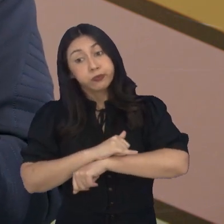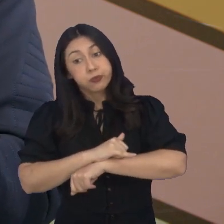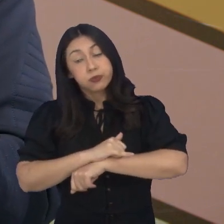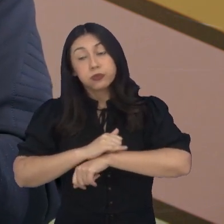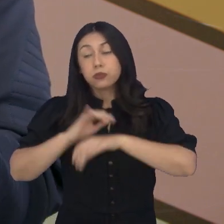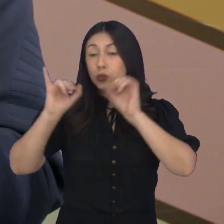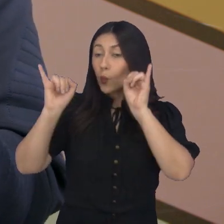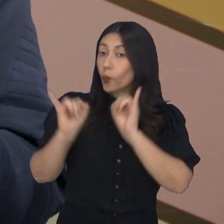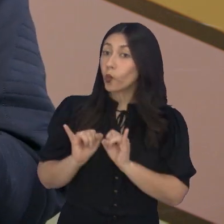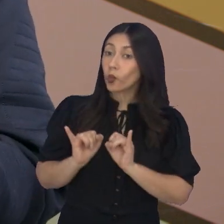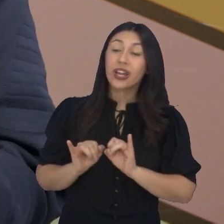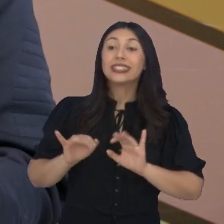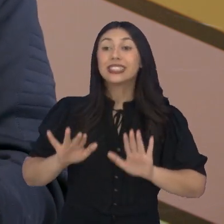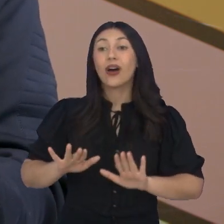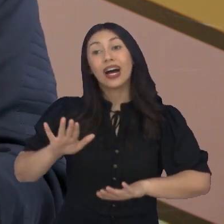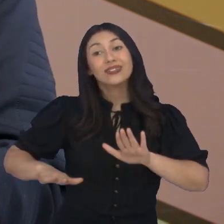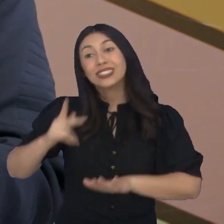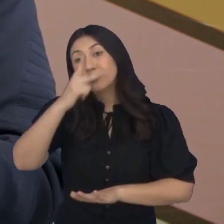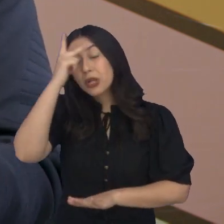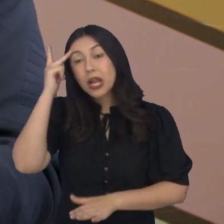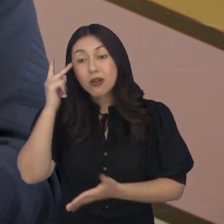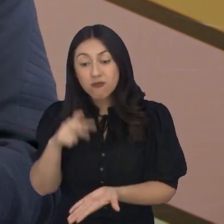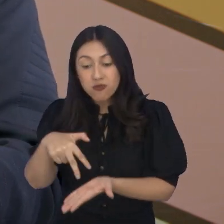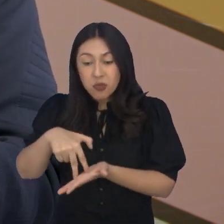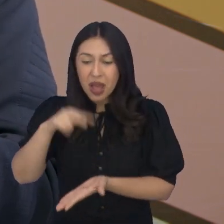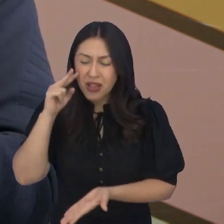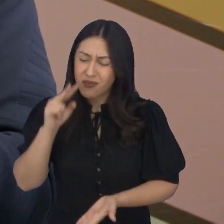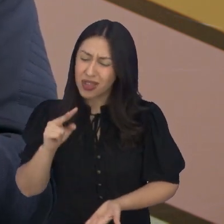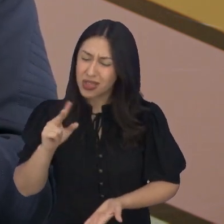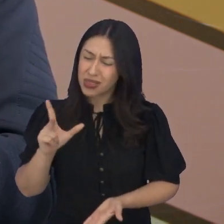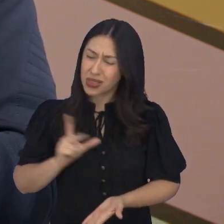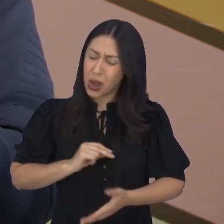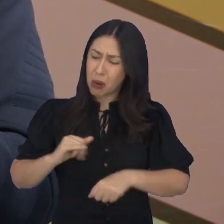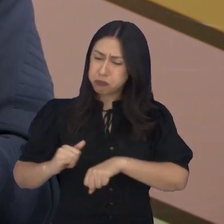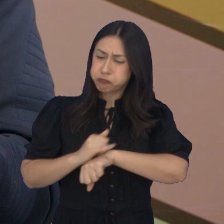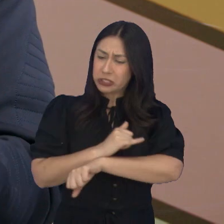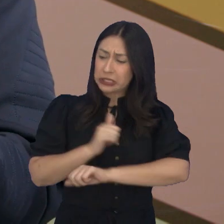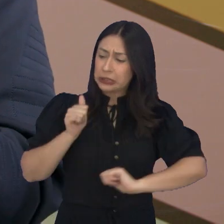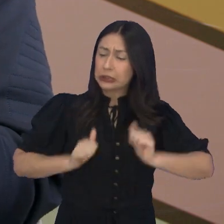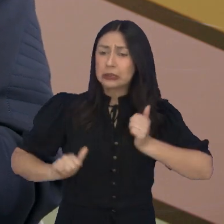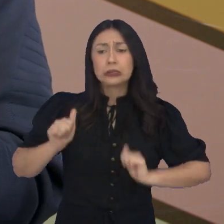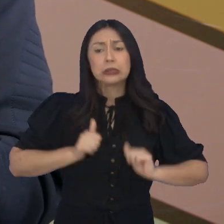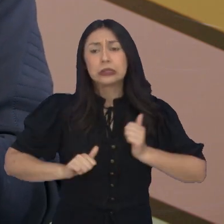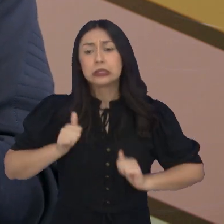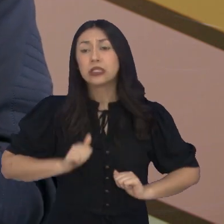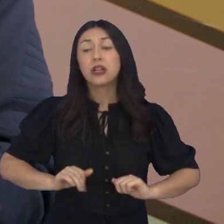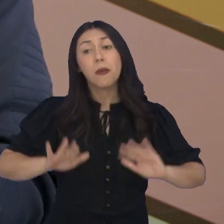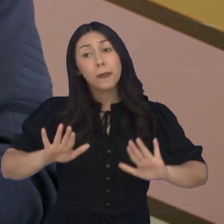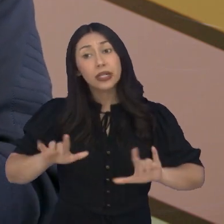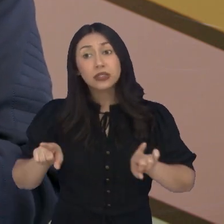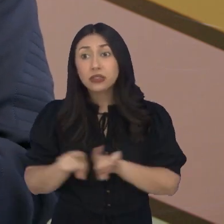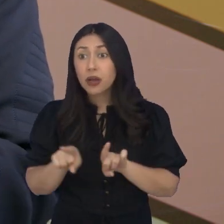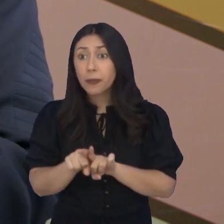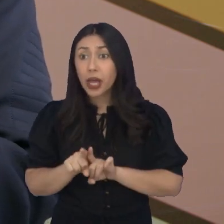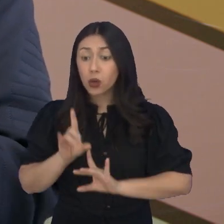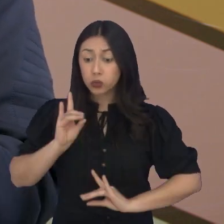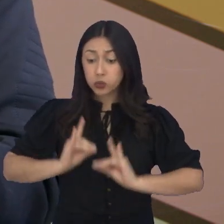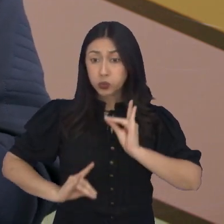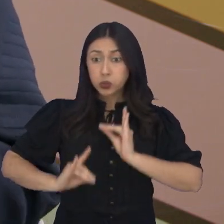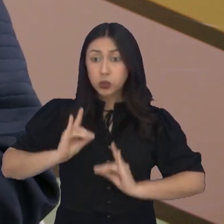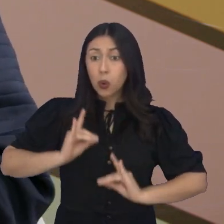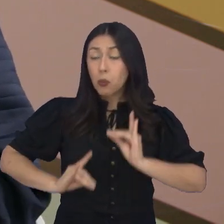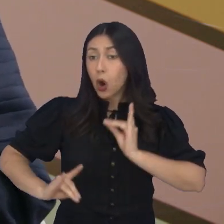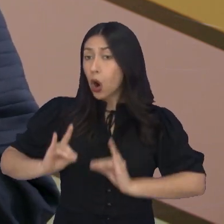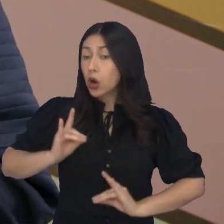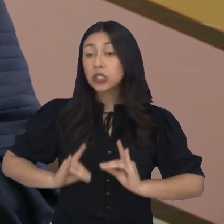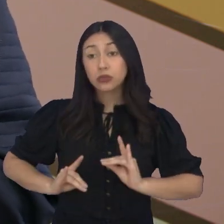vê que aumentou, ela vai ficar ansiosa. Entendi. Essa ansiedade vai causar, até do ponto de vista químico no corpo, hormonal, com que ela acumule